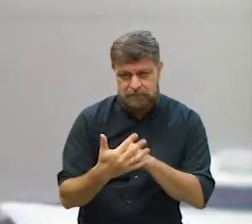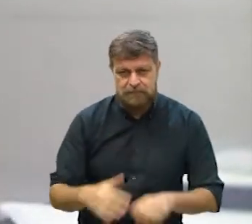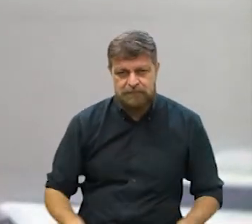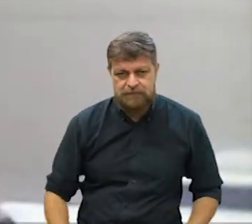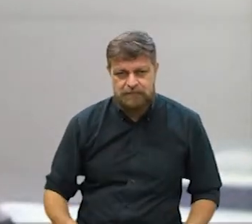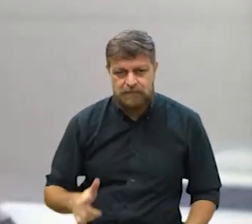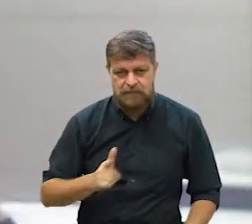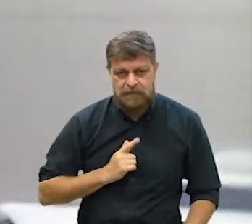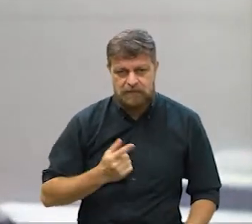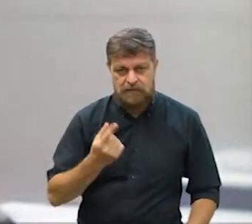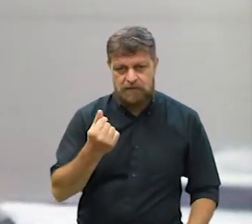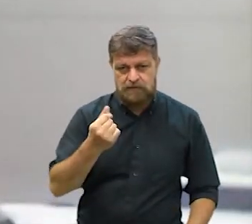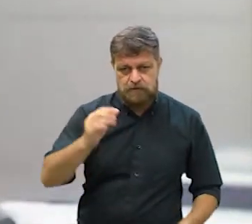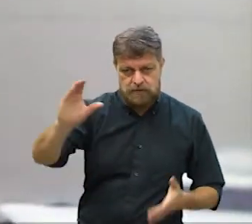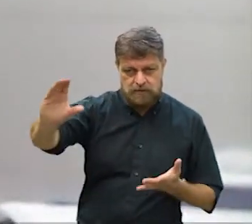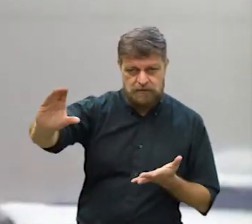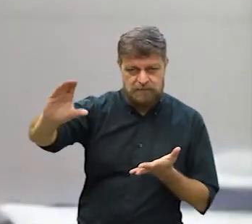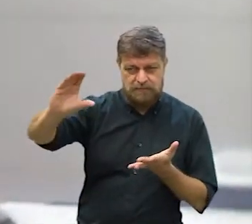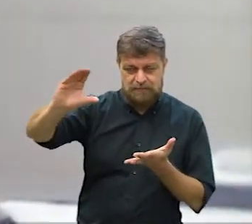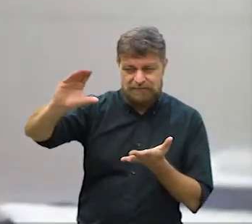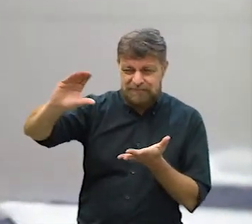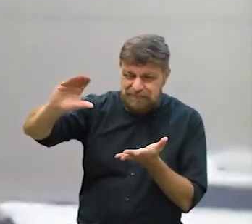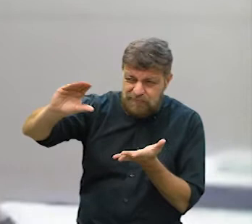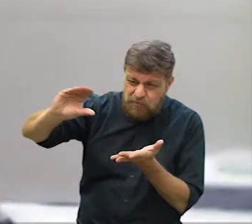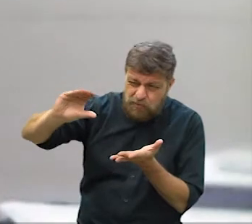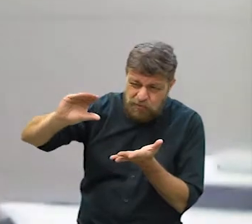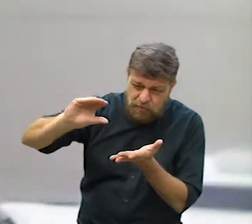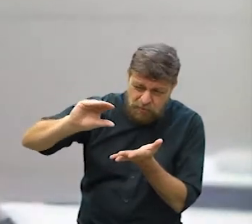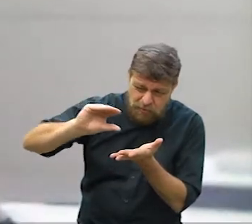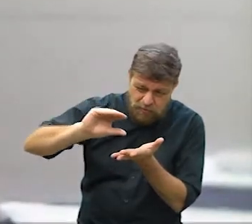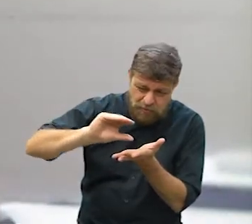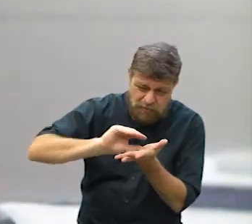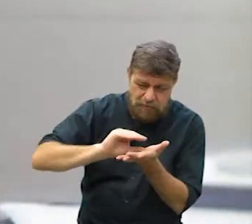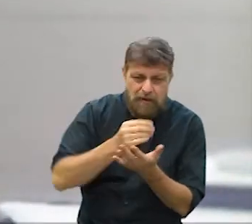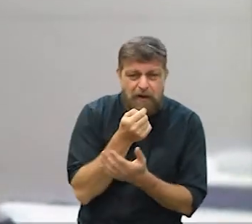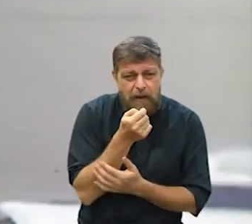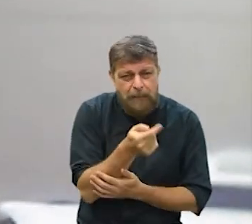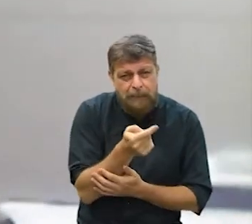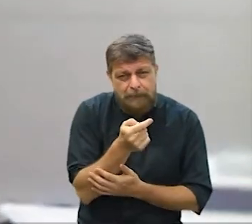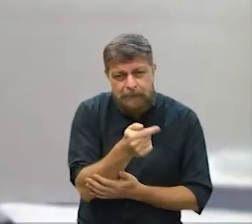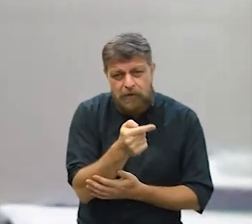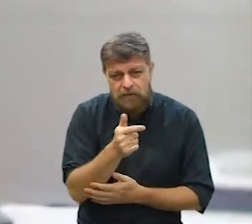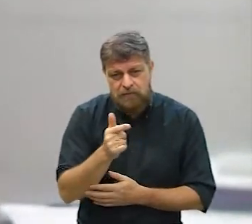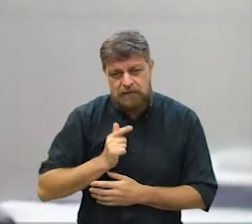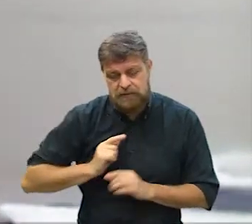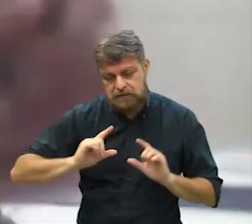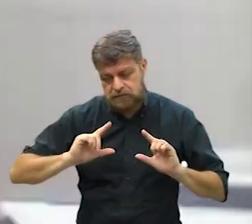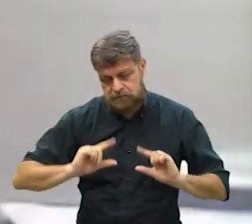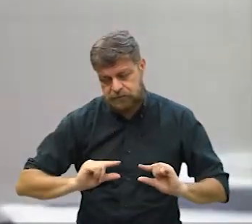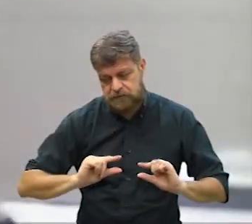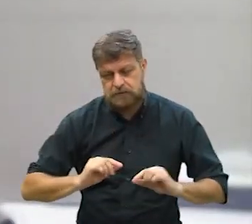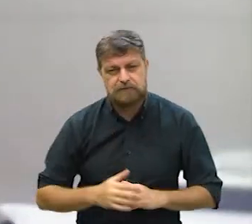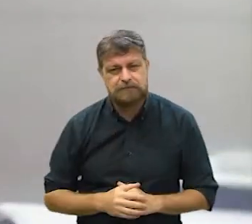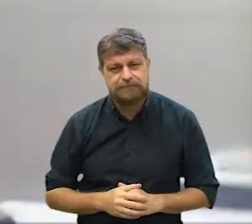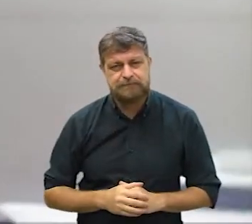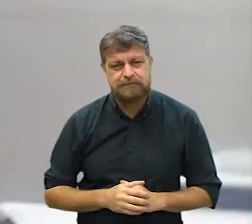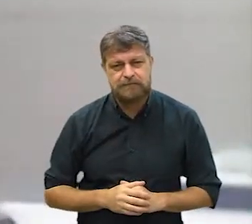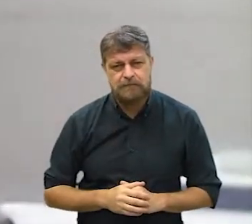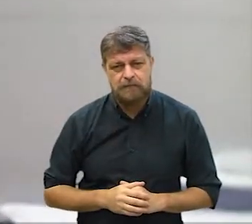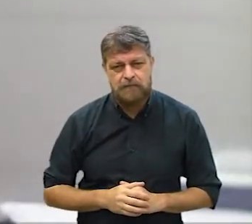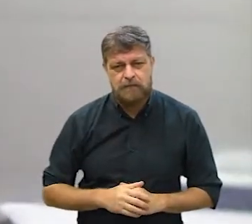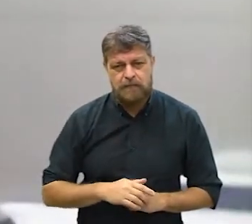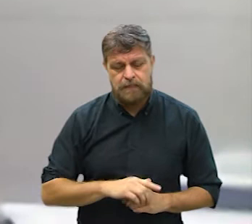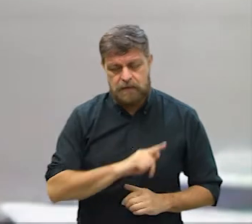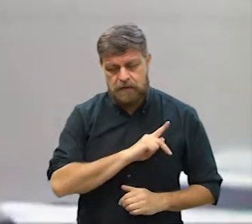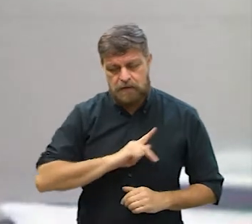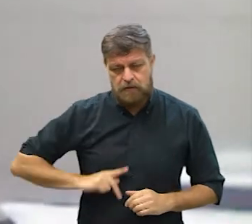o recurso tenha sido muito pouco e tenha rebaixado, o governo